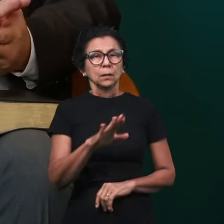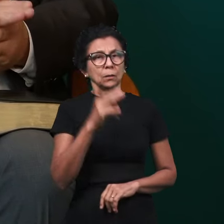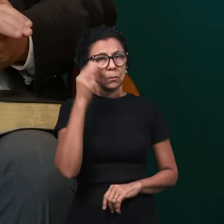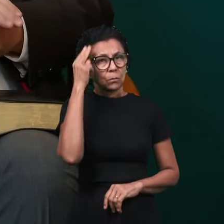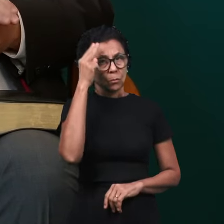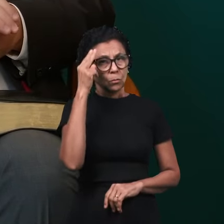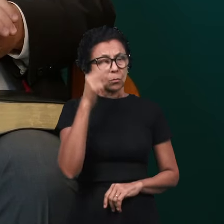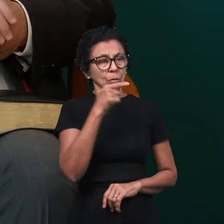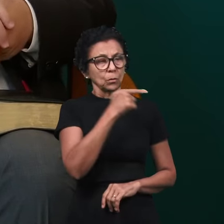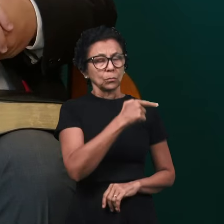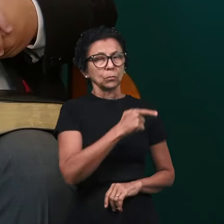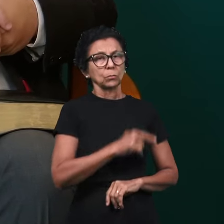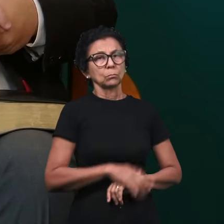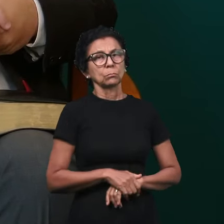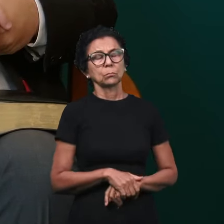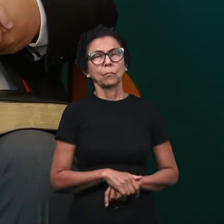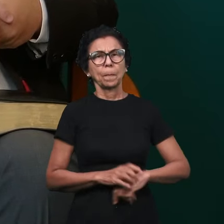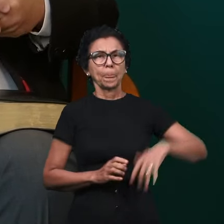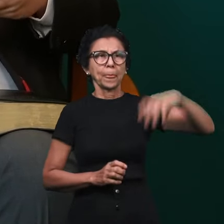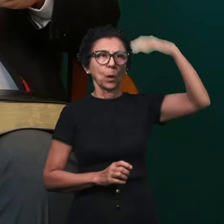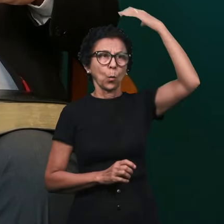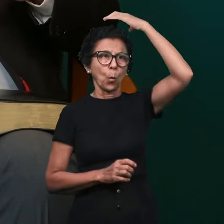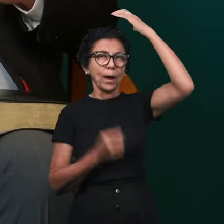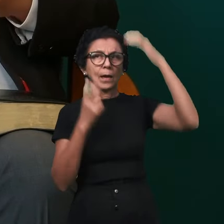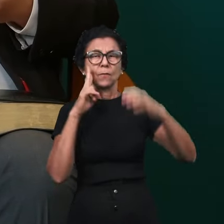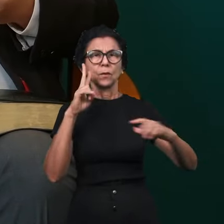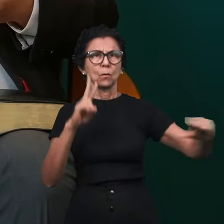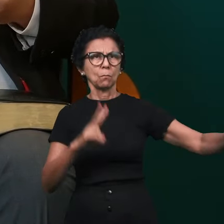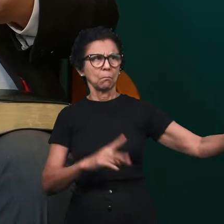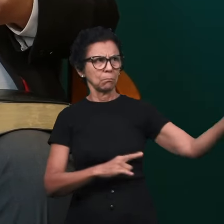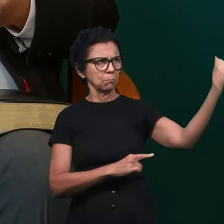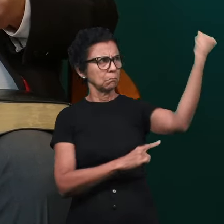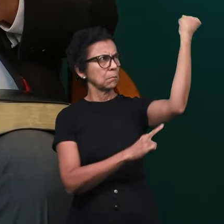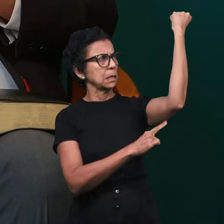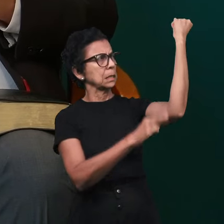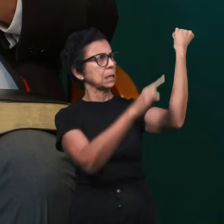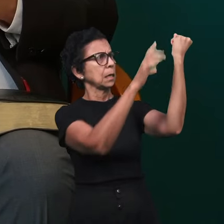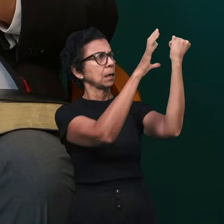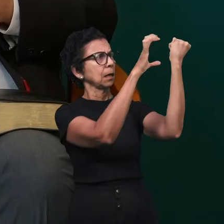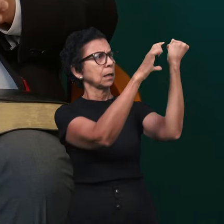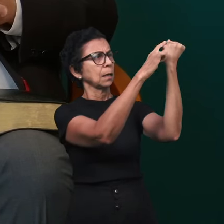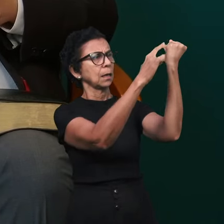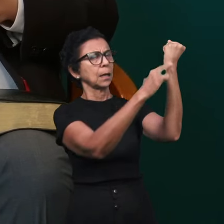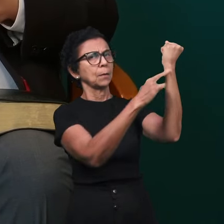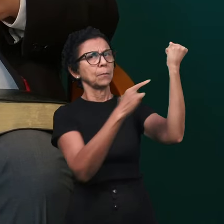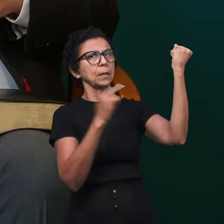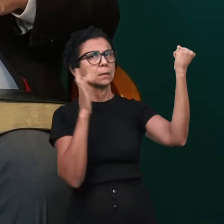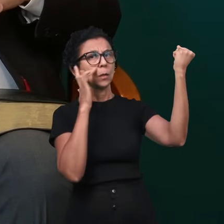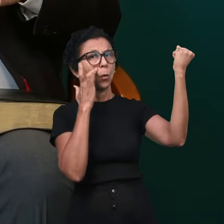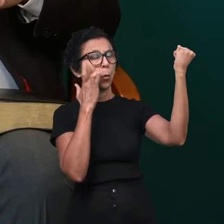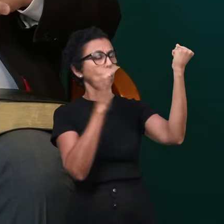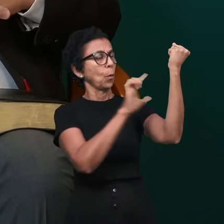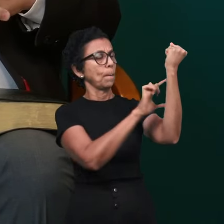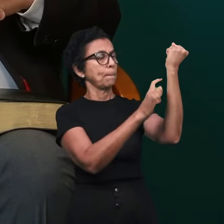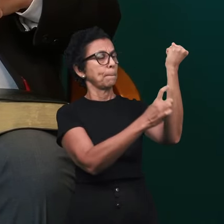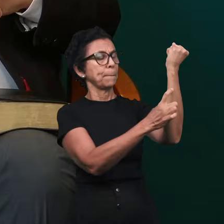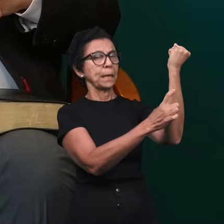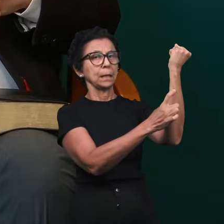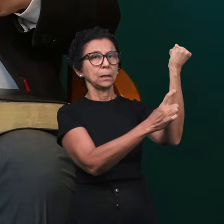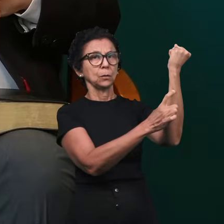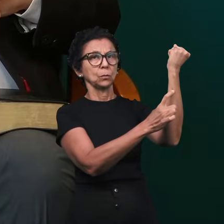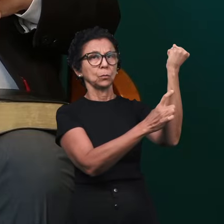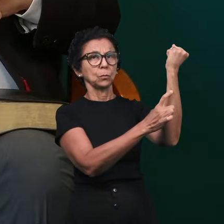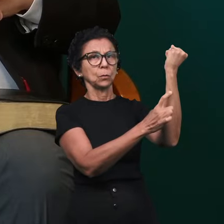era o seguinte: o rei sonhava com uma estátua muito alta, cuja cabeça era de ouro, o peito e os braços